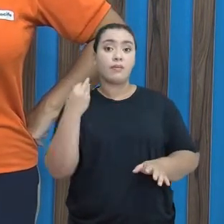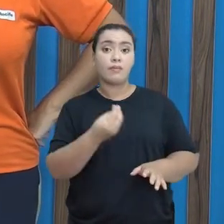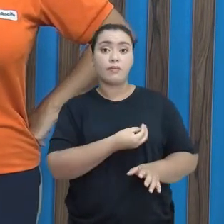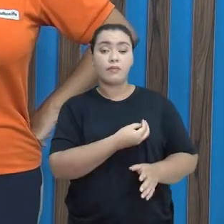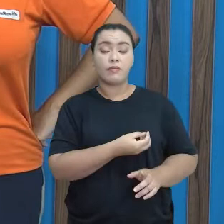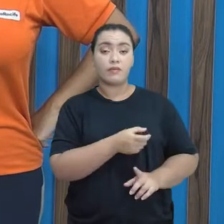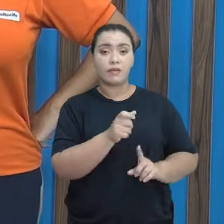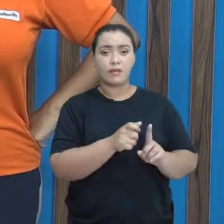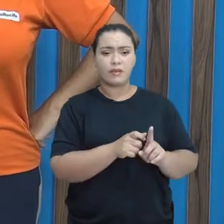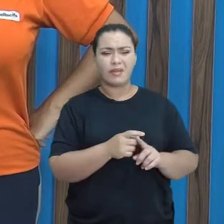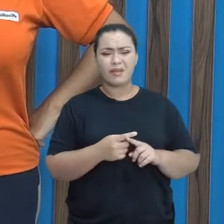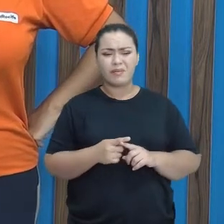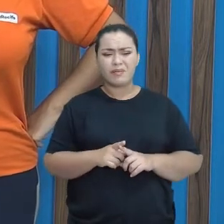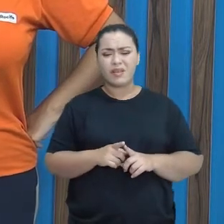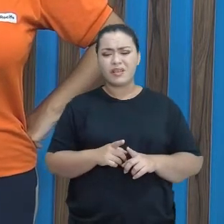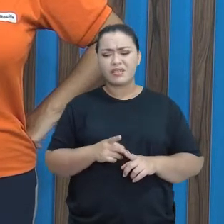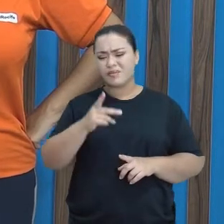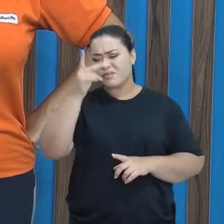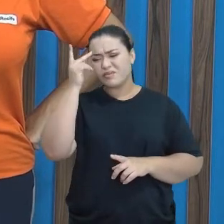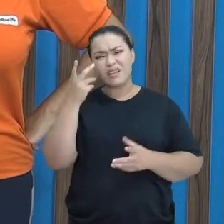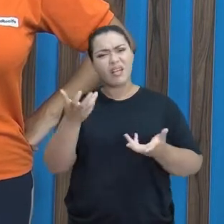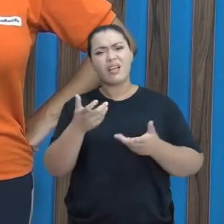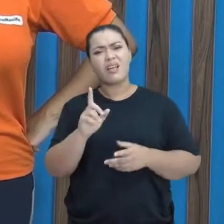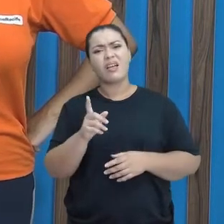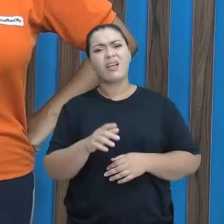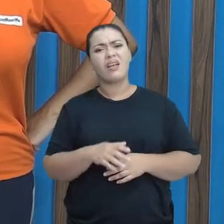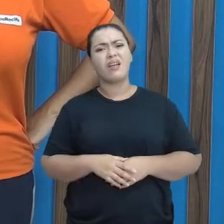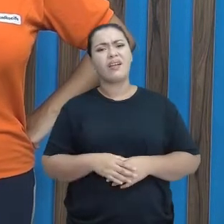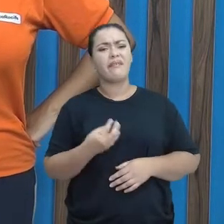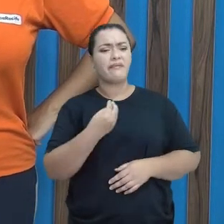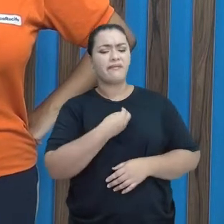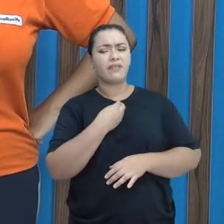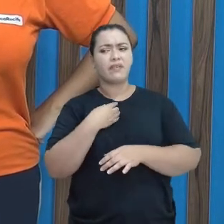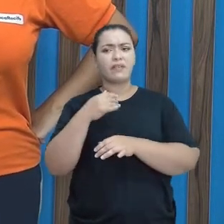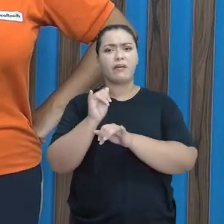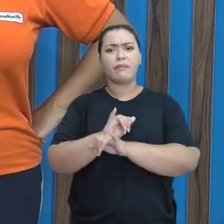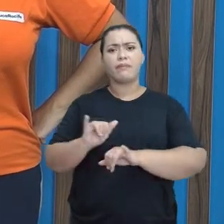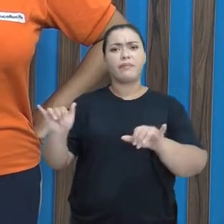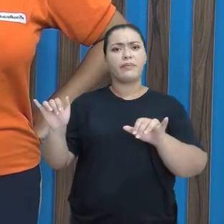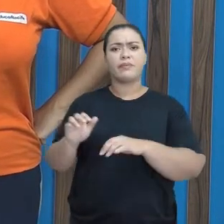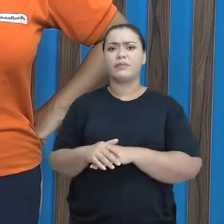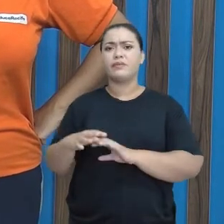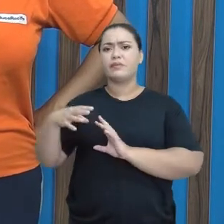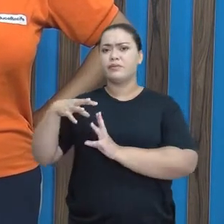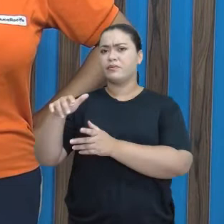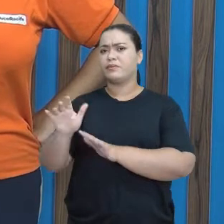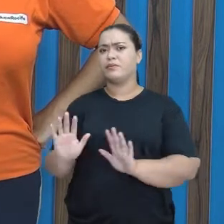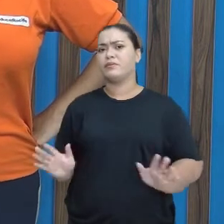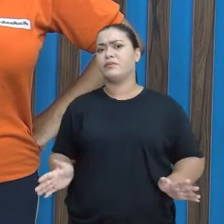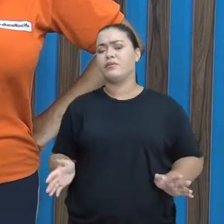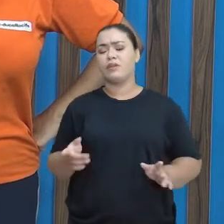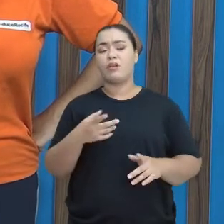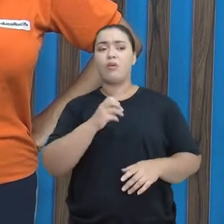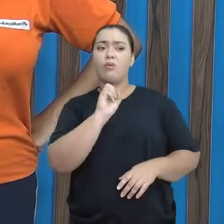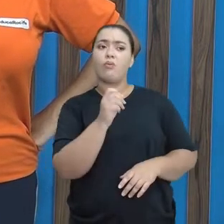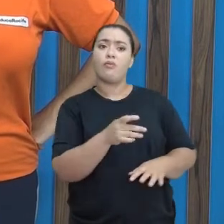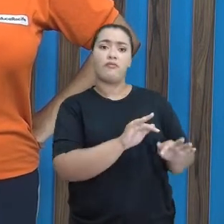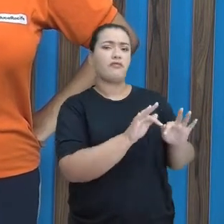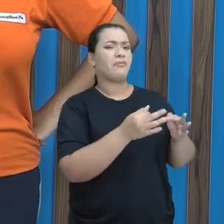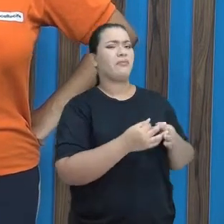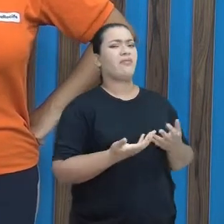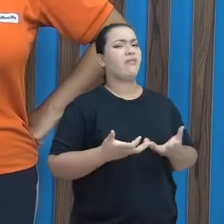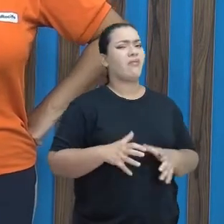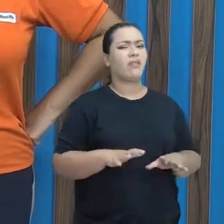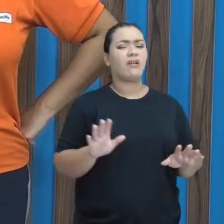mas o sujeito não quer ser biografado, porque ele não quer que sua vida corra o mundo, né? Ou a família não